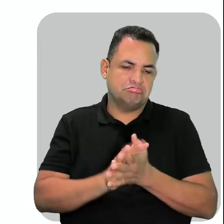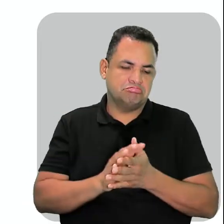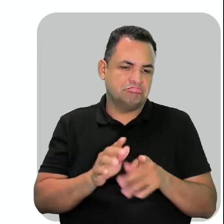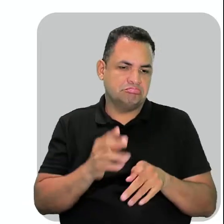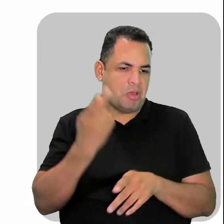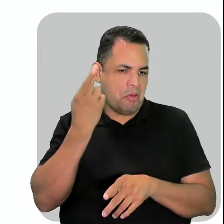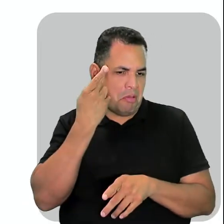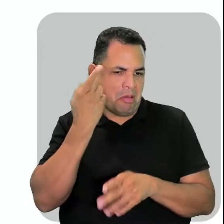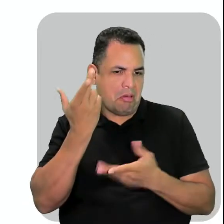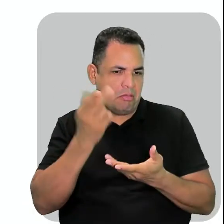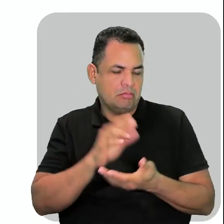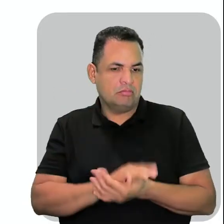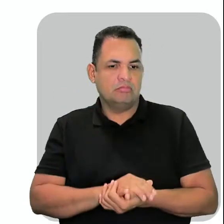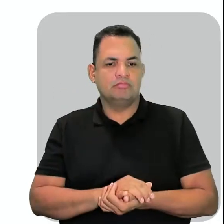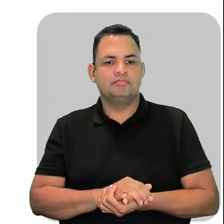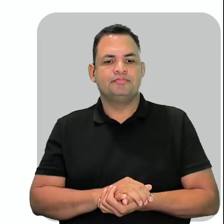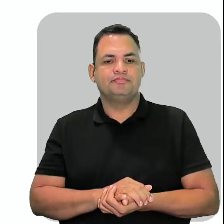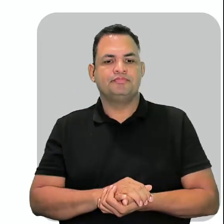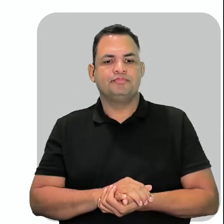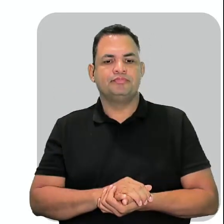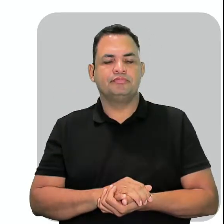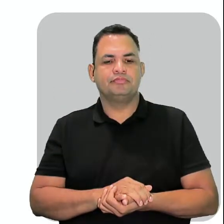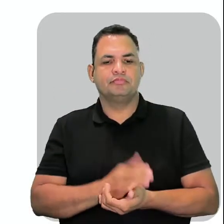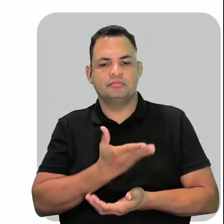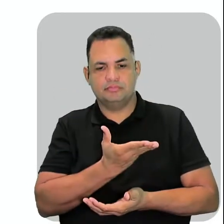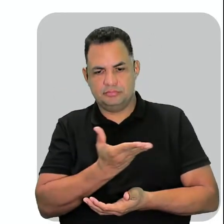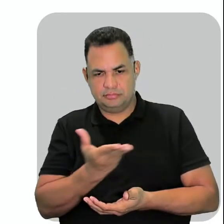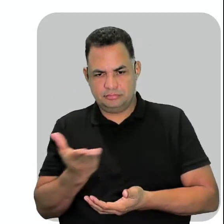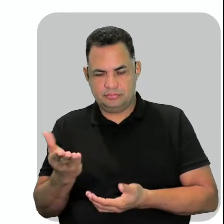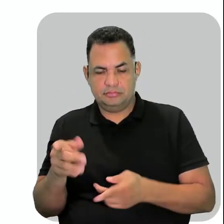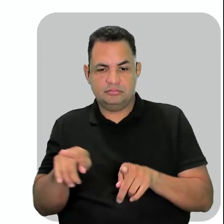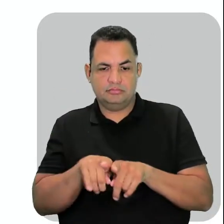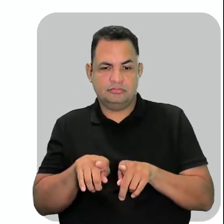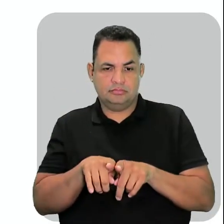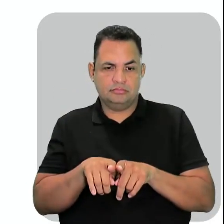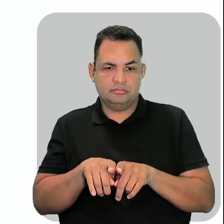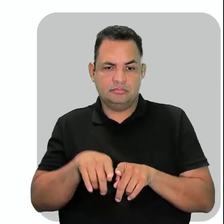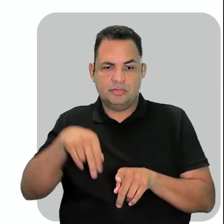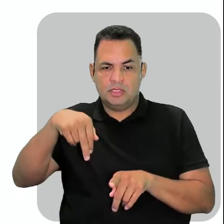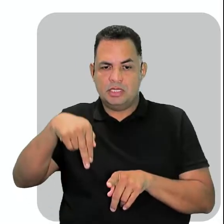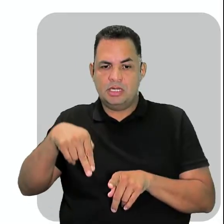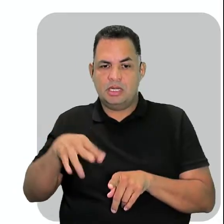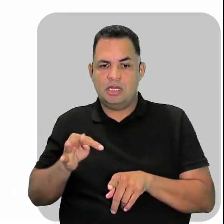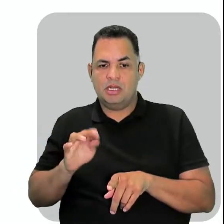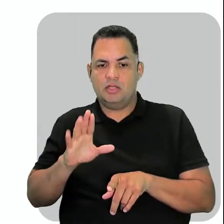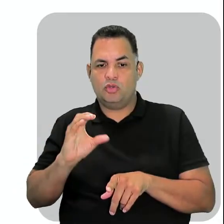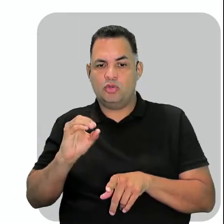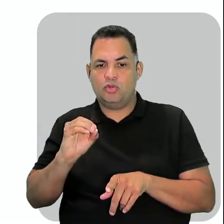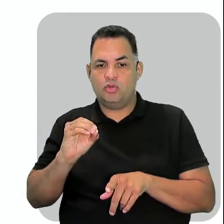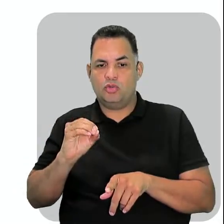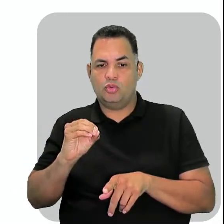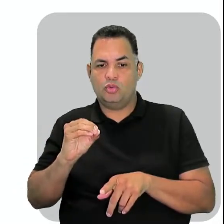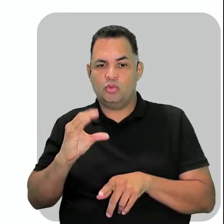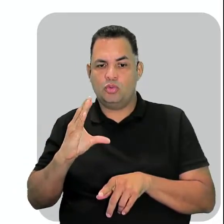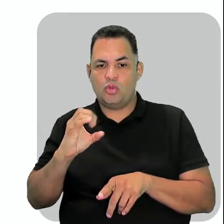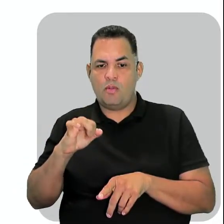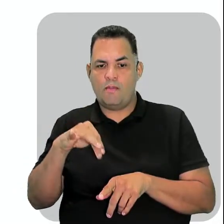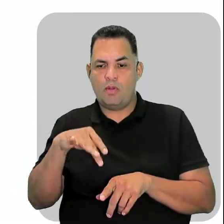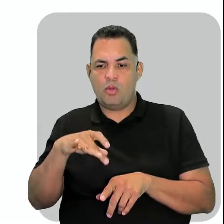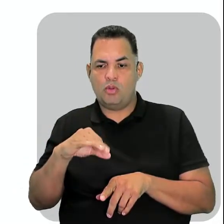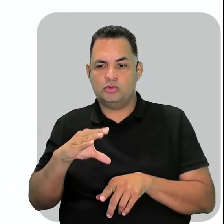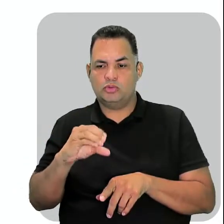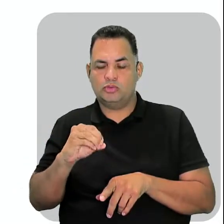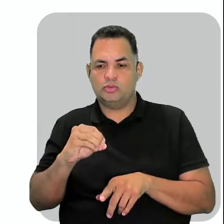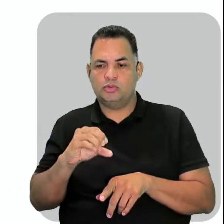vocês simplesmente isso aqui, ó, que é também um nitro composto, só que ele tem apenas um